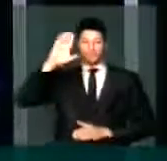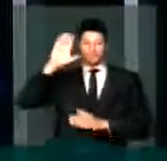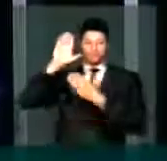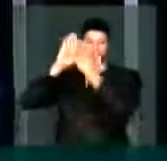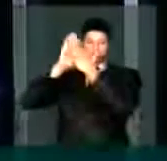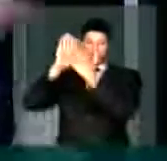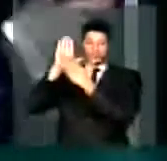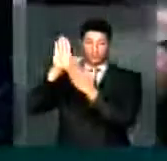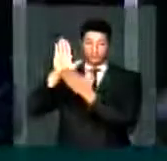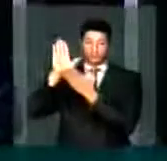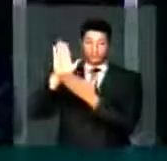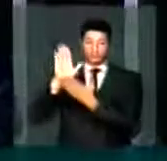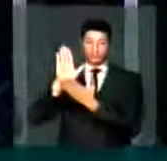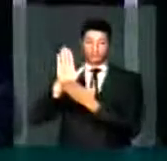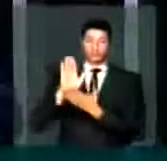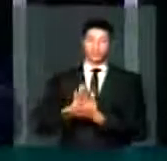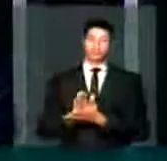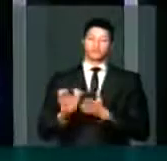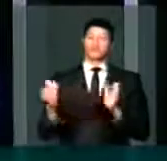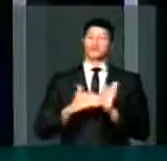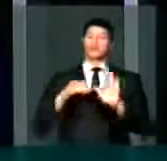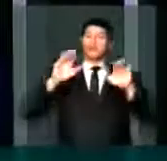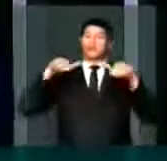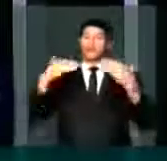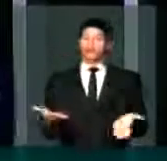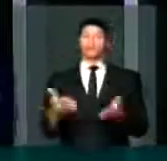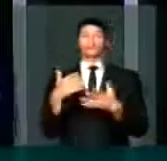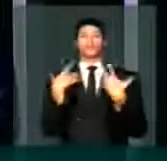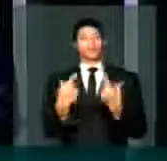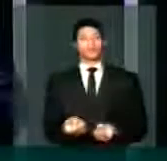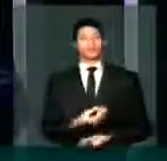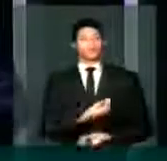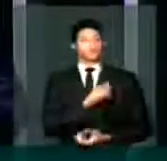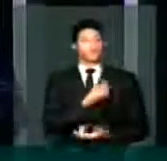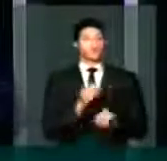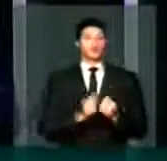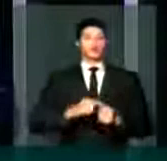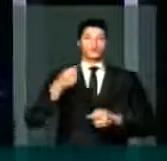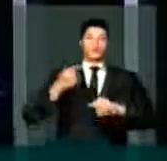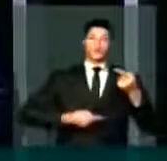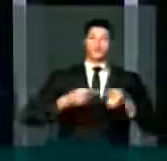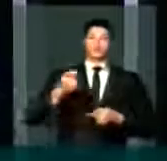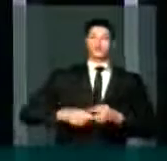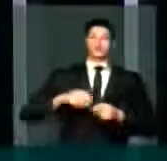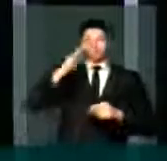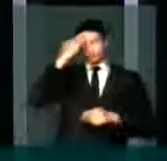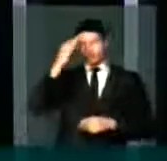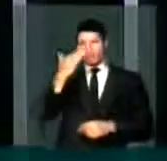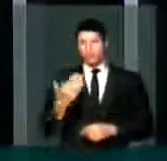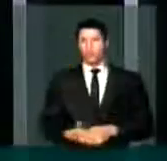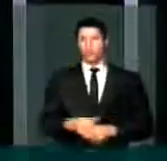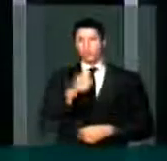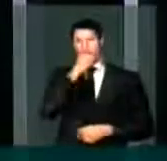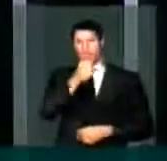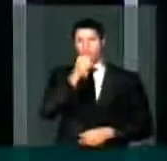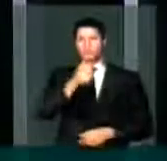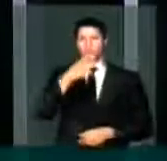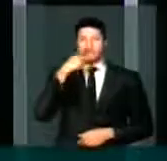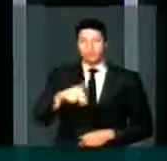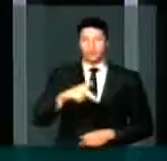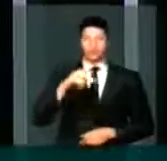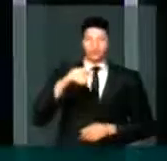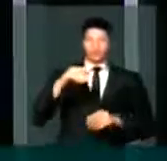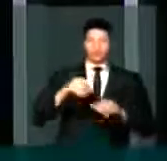foram apresentadas no período eleitoral. Até quando vamos conviver com políticos que não honram as palavras que